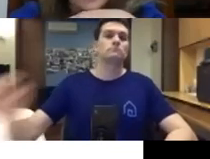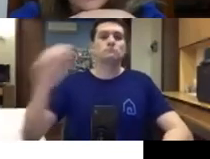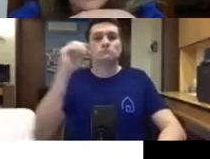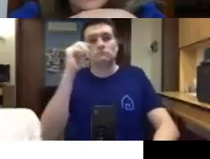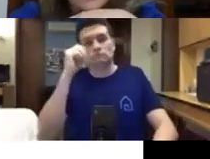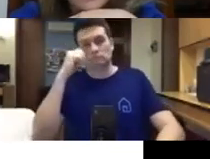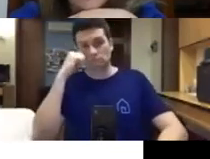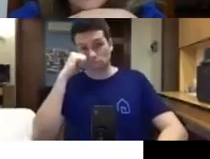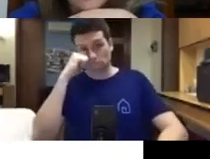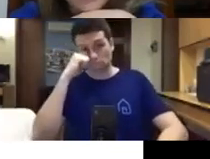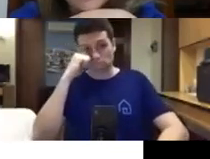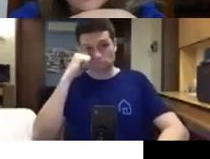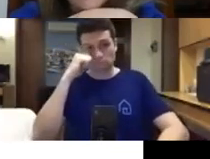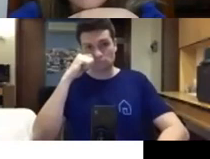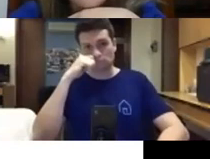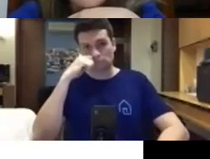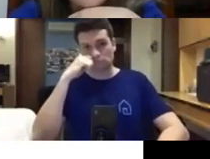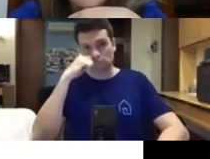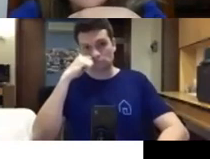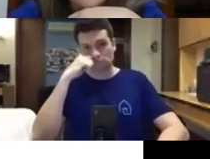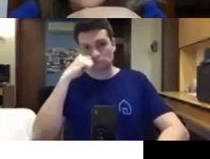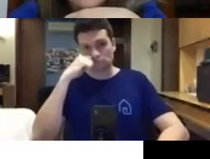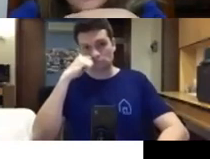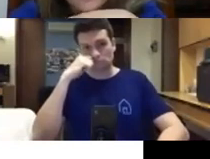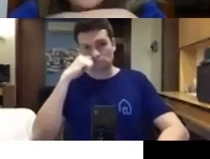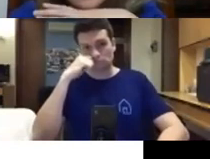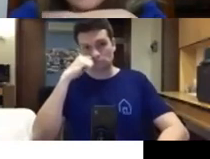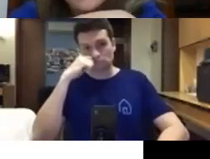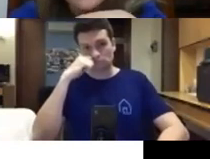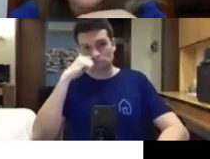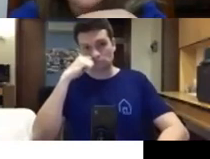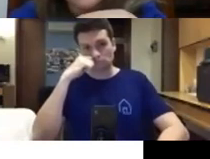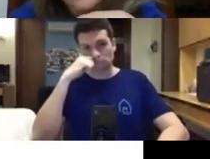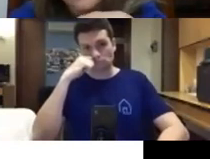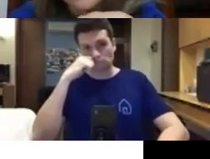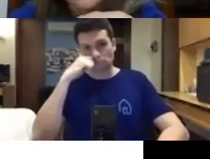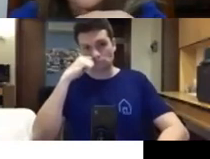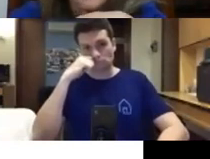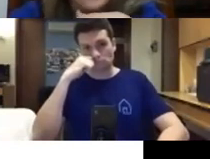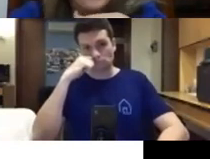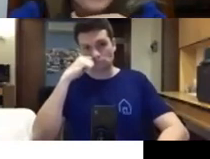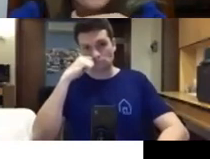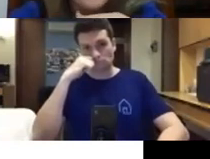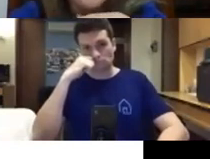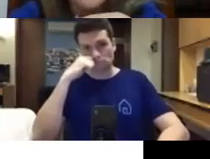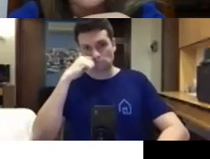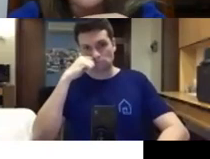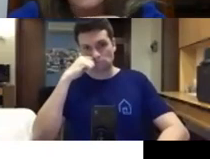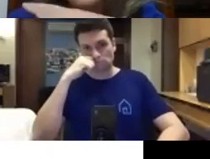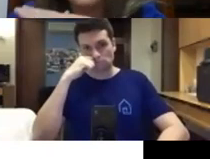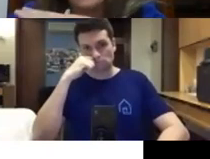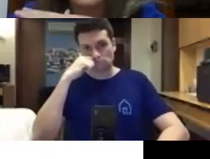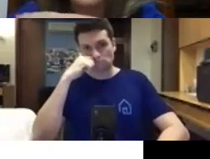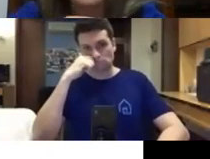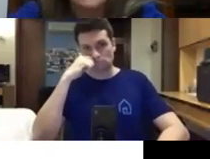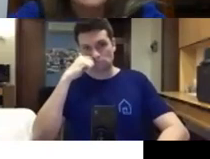tem o ângulo aqui, que é o 2θ, e a gente vai ter picos característicos. Então, por exemplo, assim, a gente tem um pico característico do